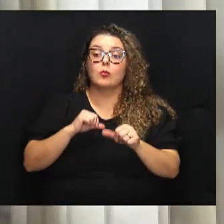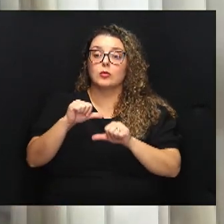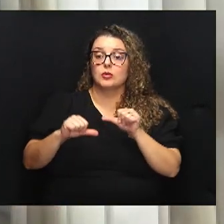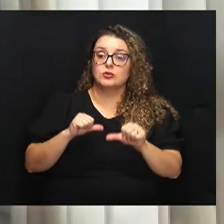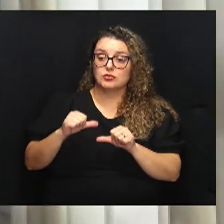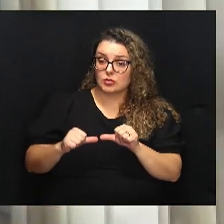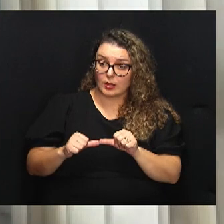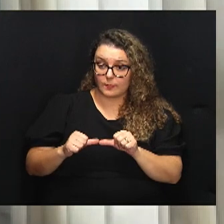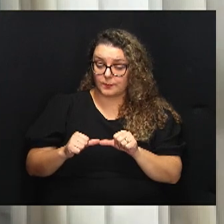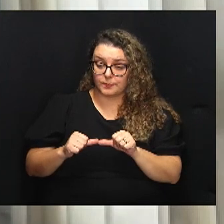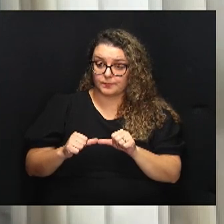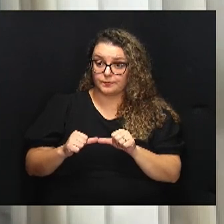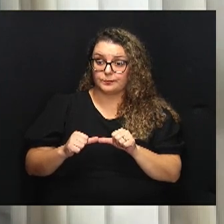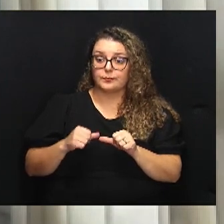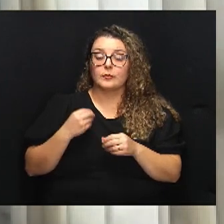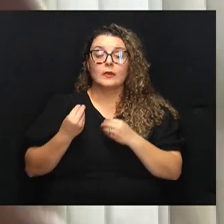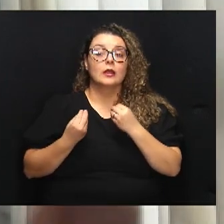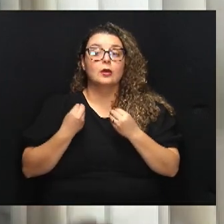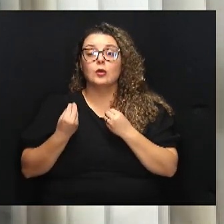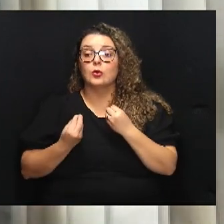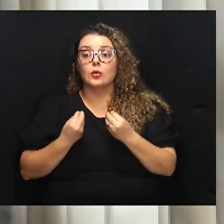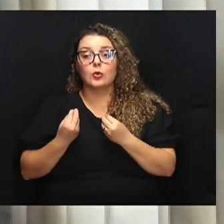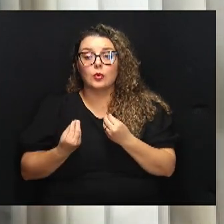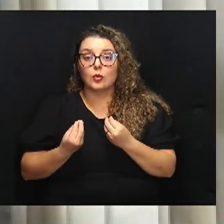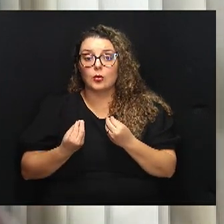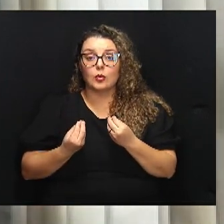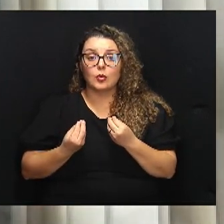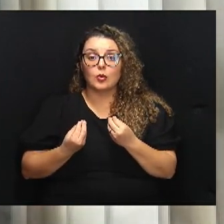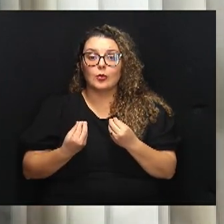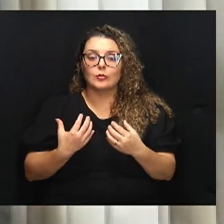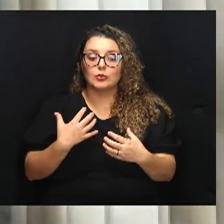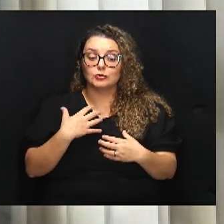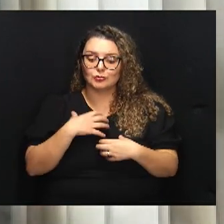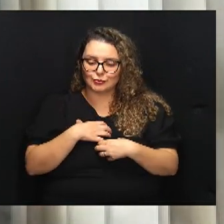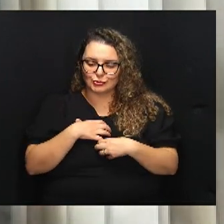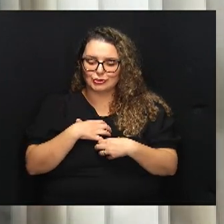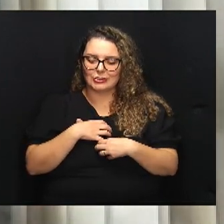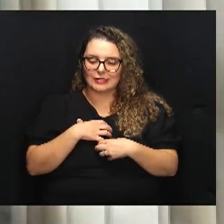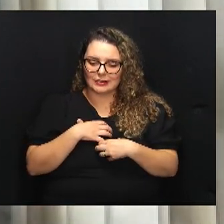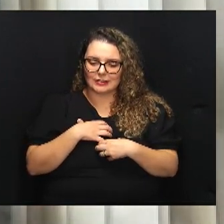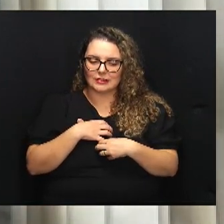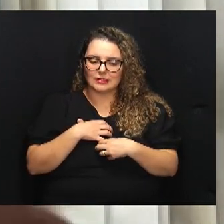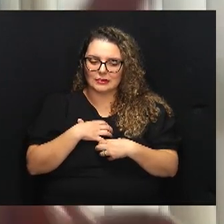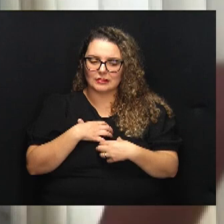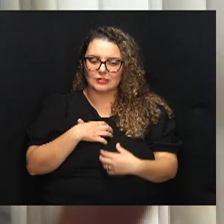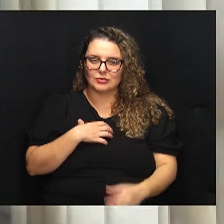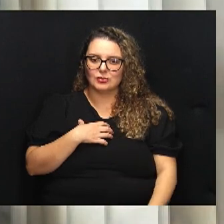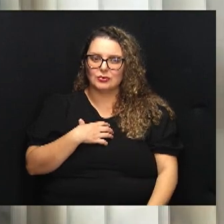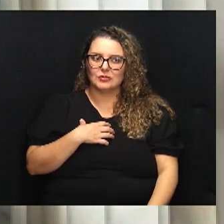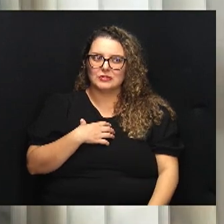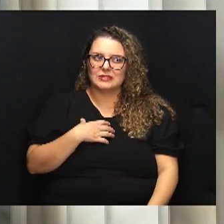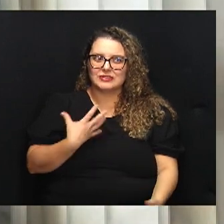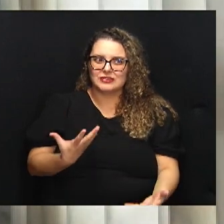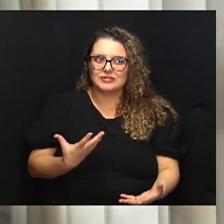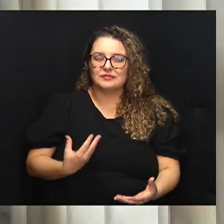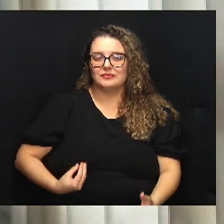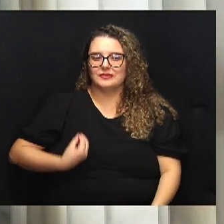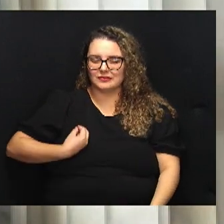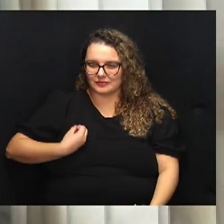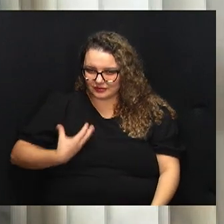que forma você pode mudar a abordagem da dor. E isso que faz